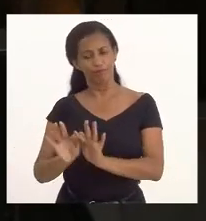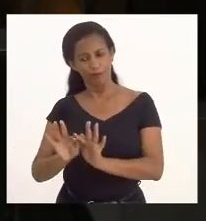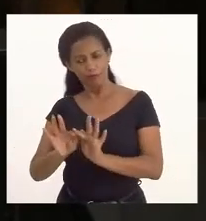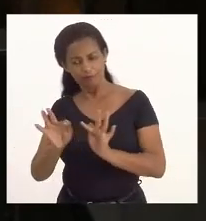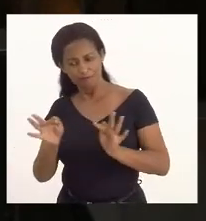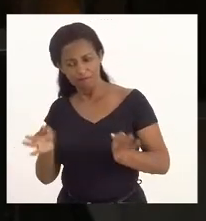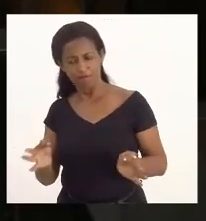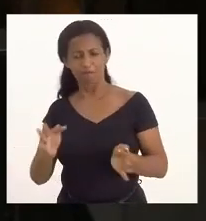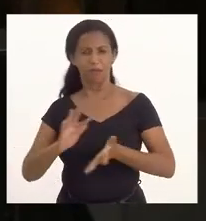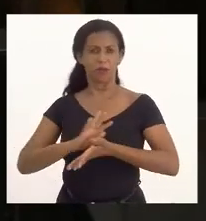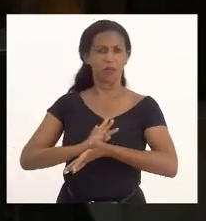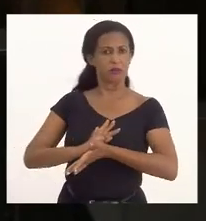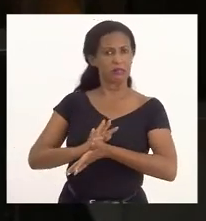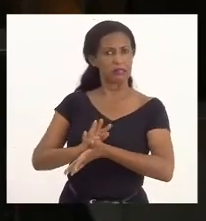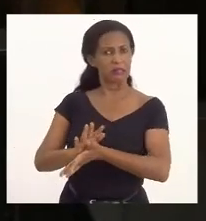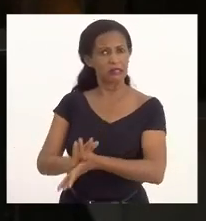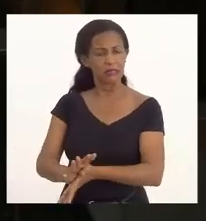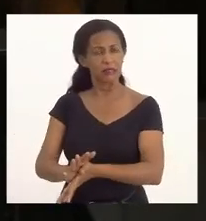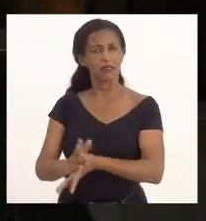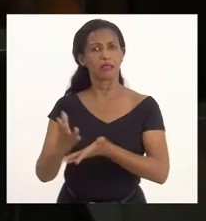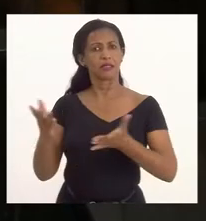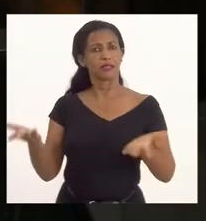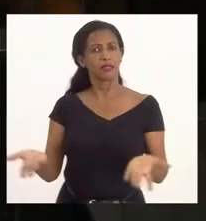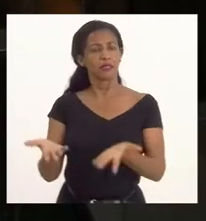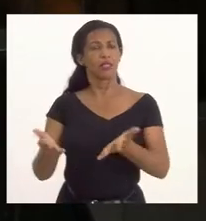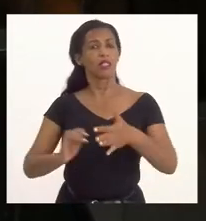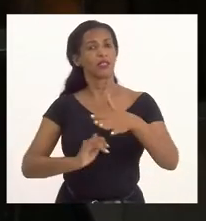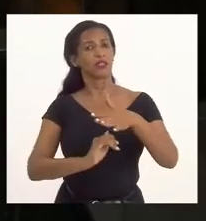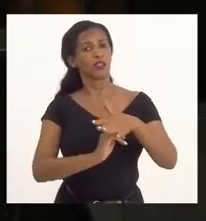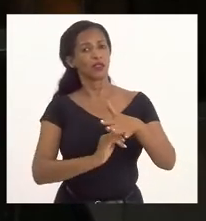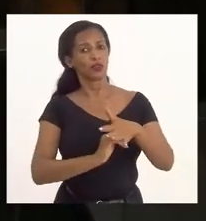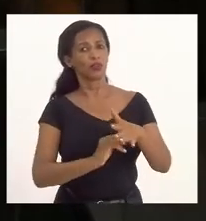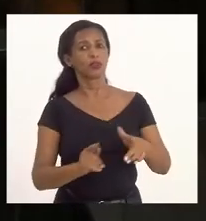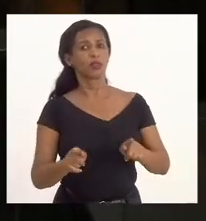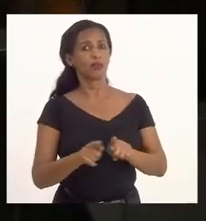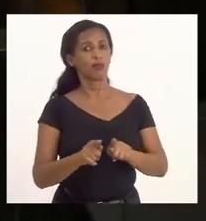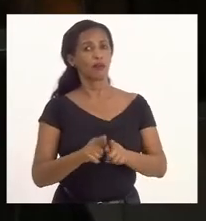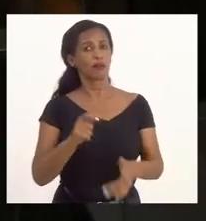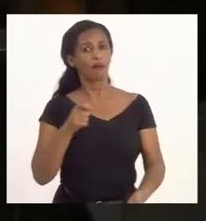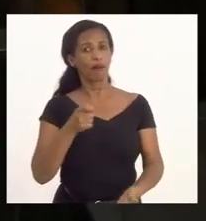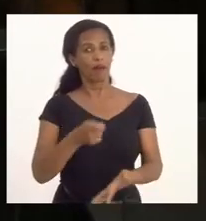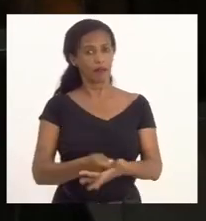os oprimidos, e aquela instituição que também garante